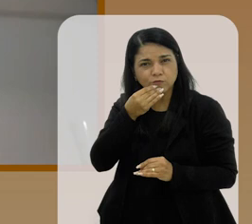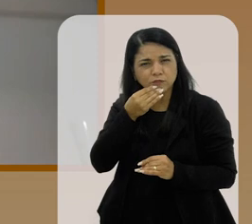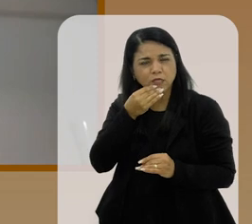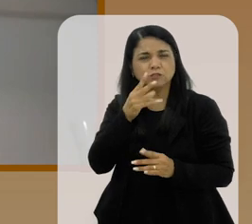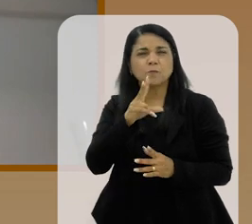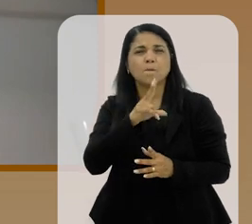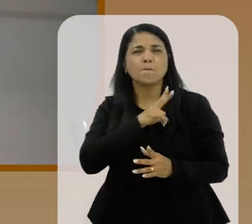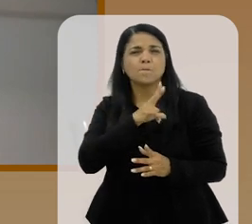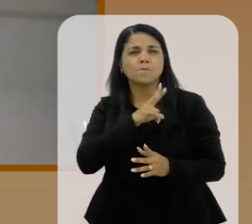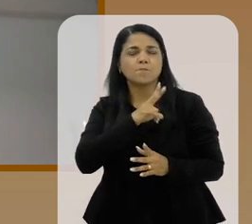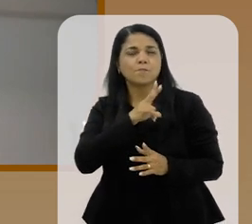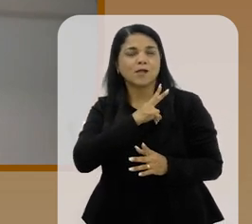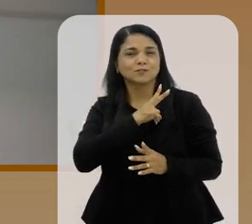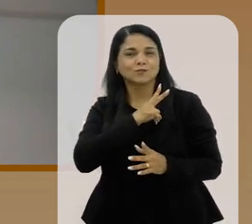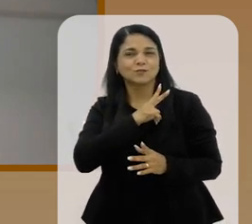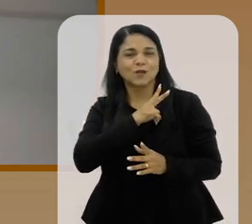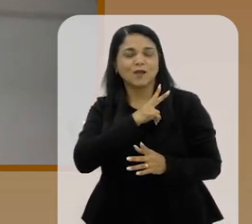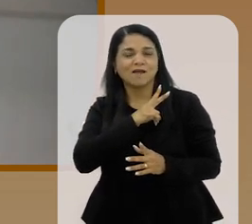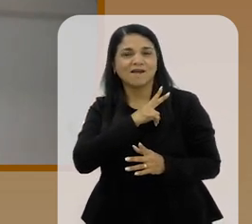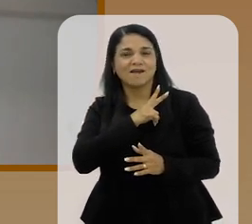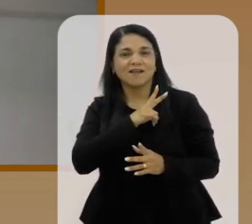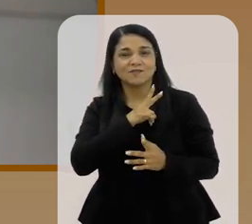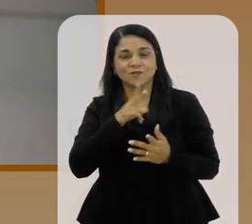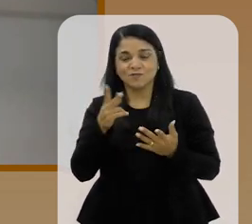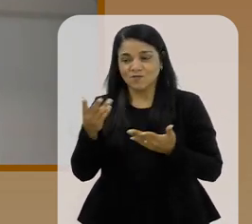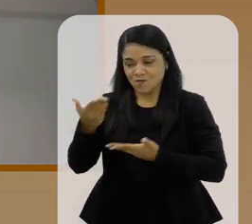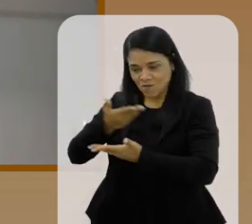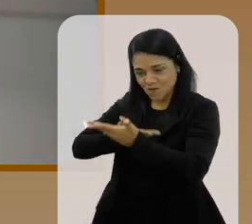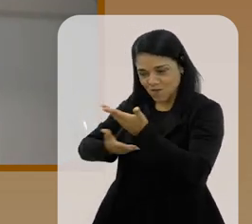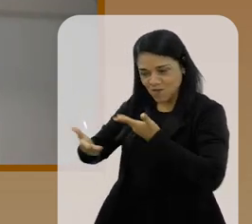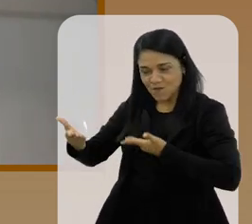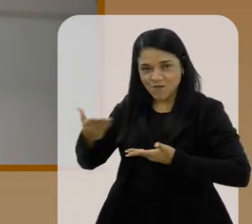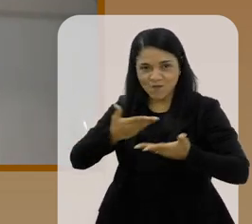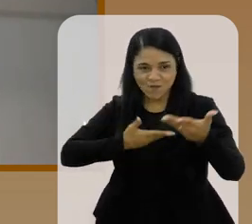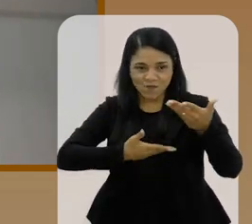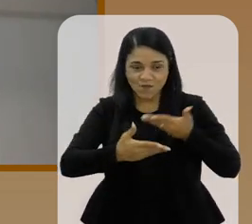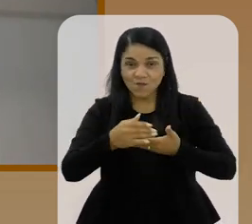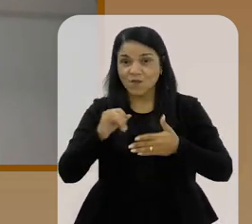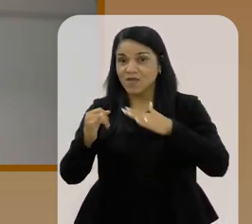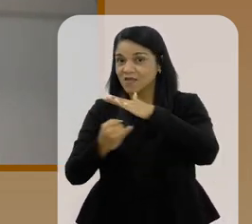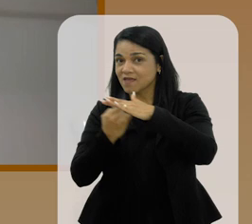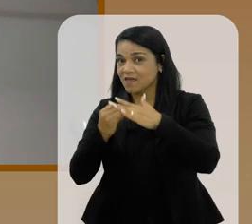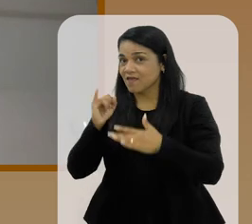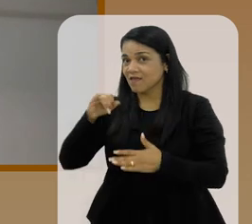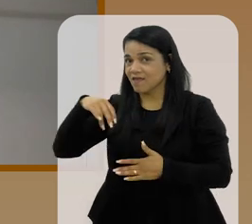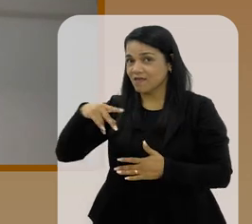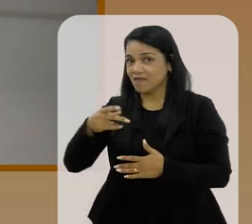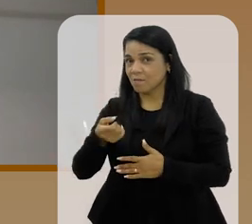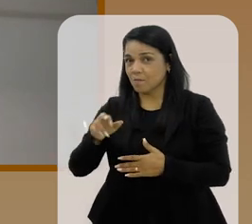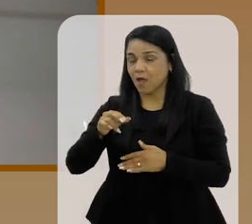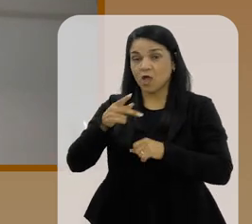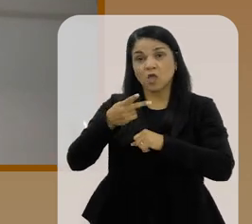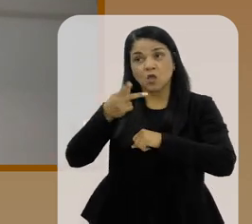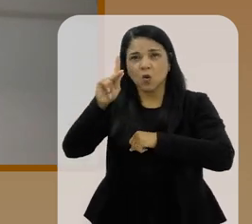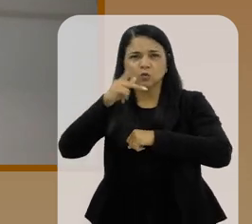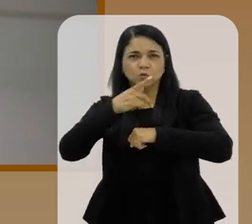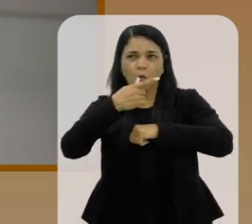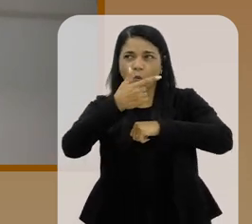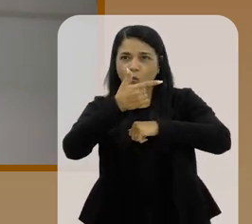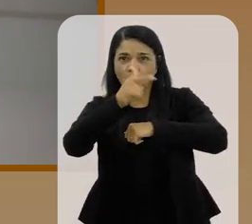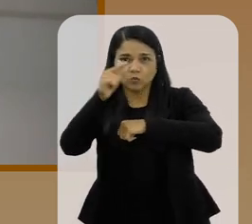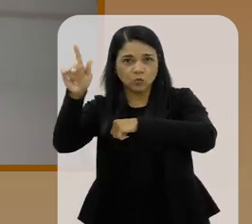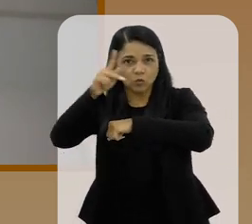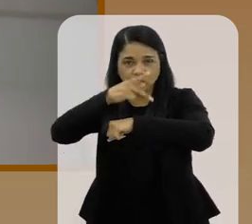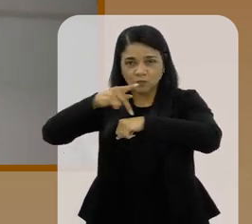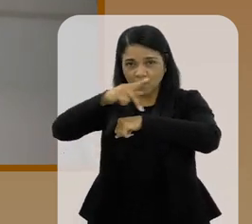possibilidade surgiu em particular por esses elos entre o IMPA e institutos internacionais, com pesquisadores